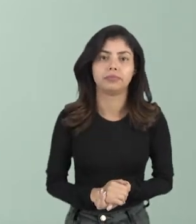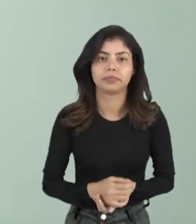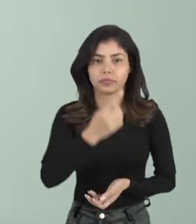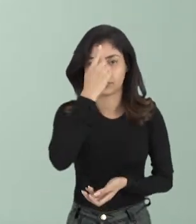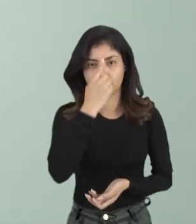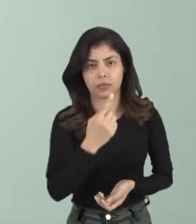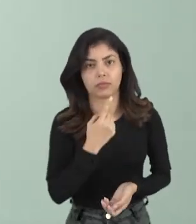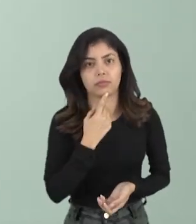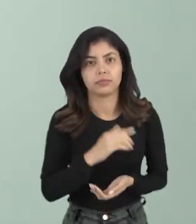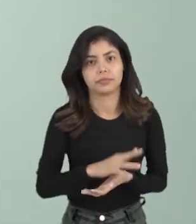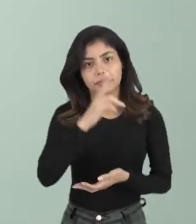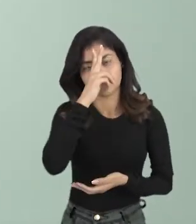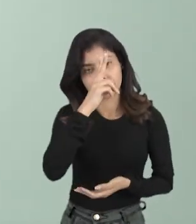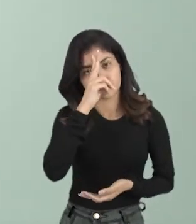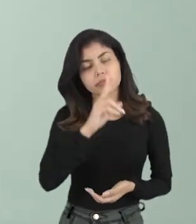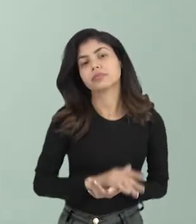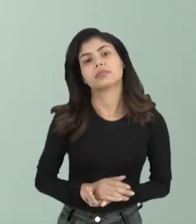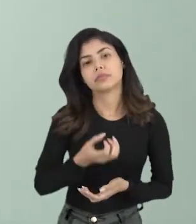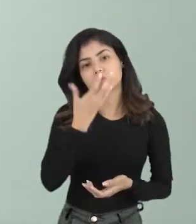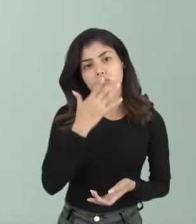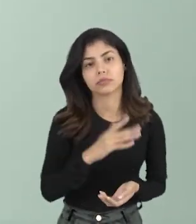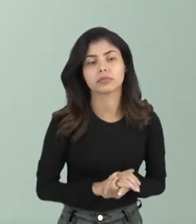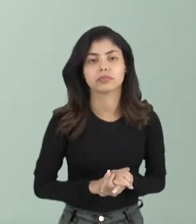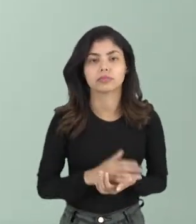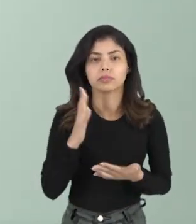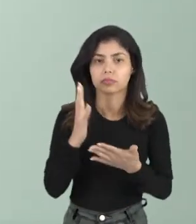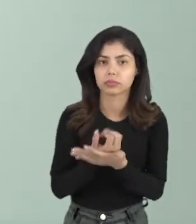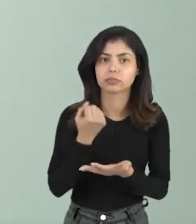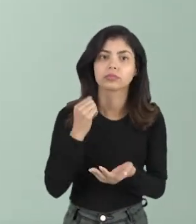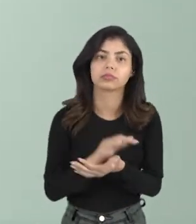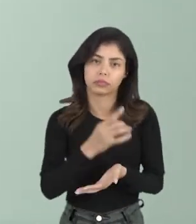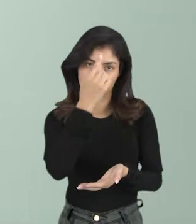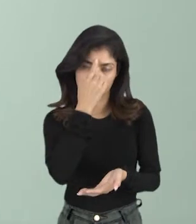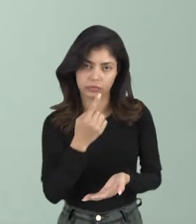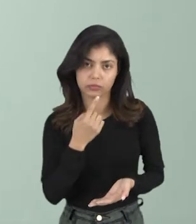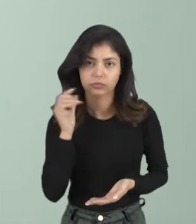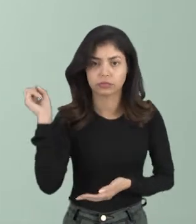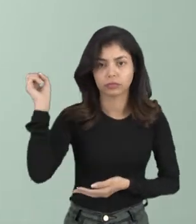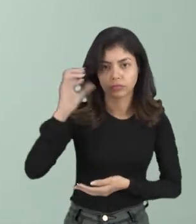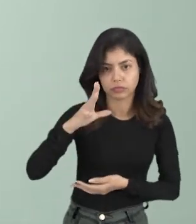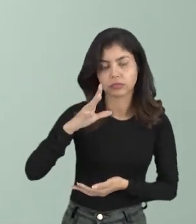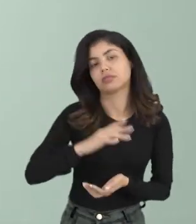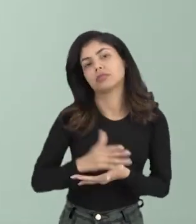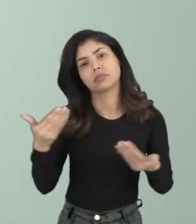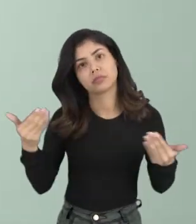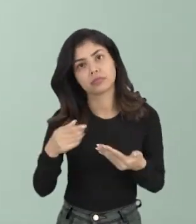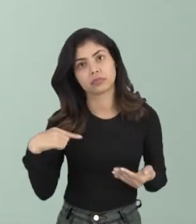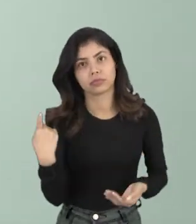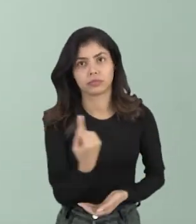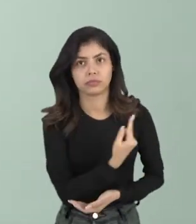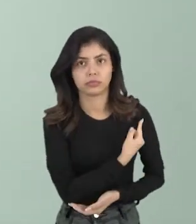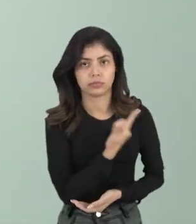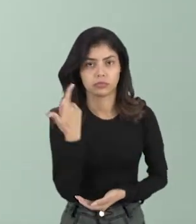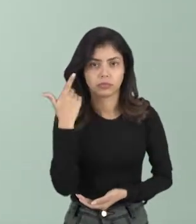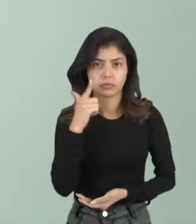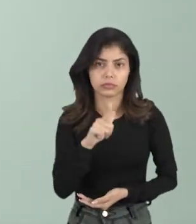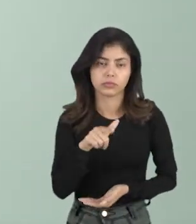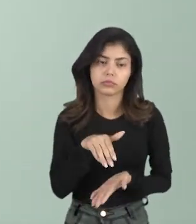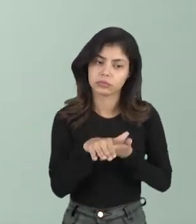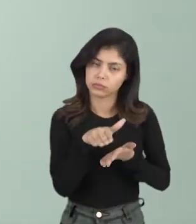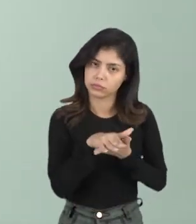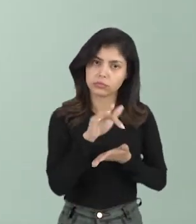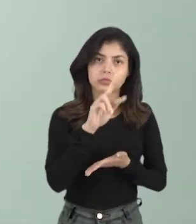uma imagem. Lembrem-se que a fotografia ela capta uma imagem a partir da luz e hoje a gente consegue revelar